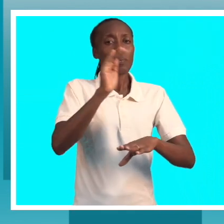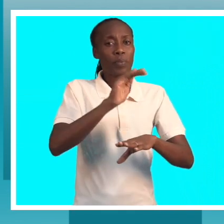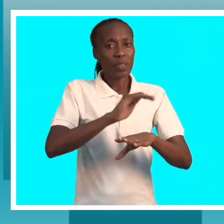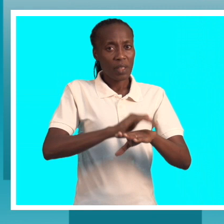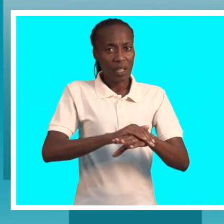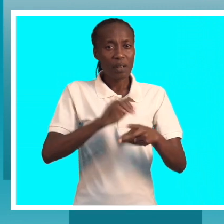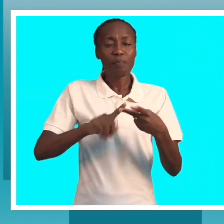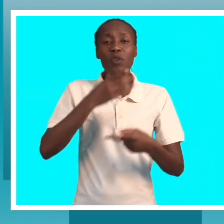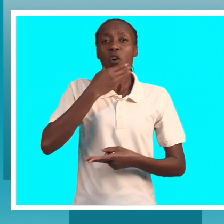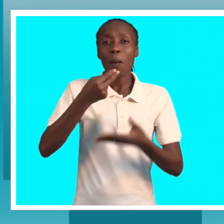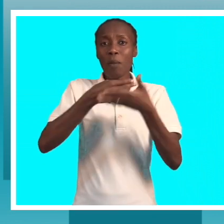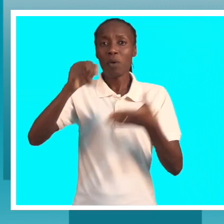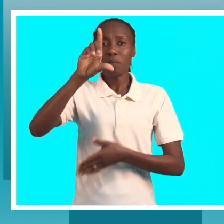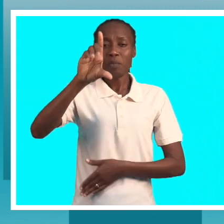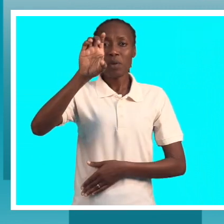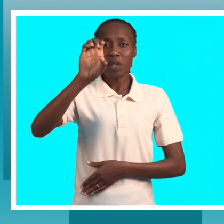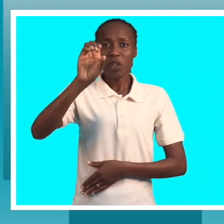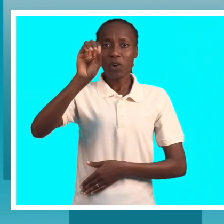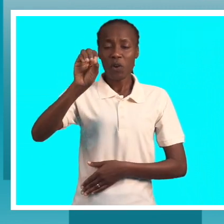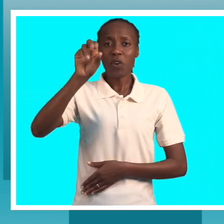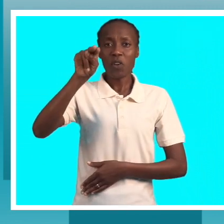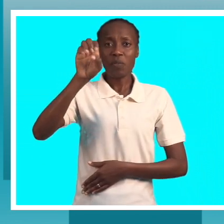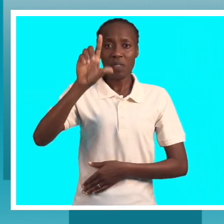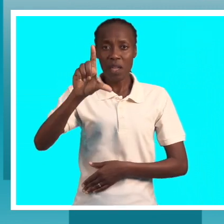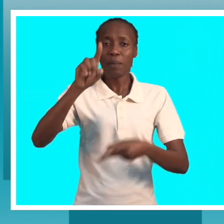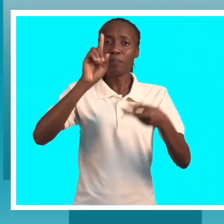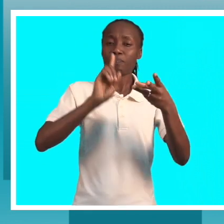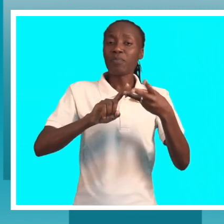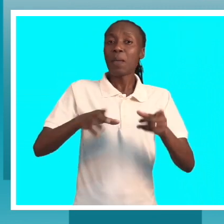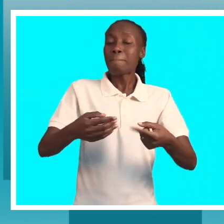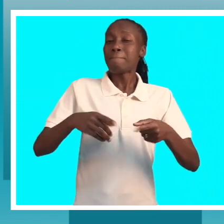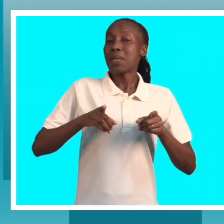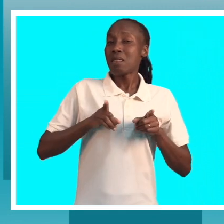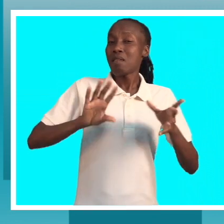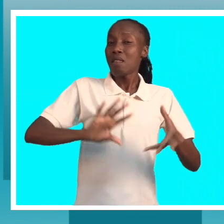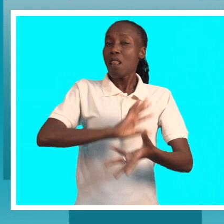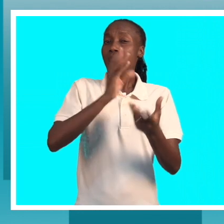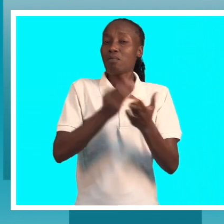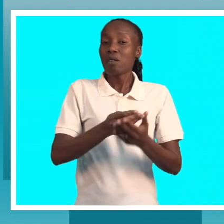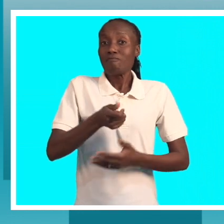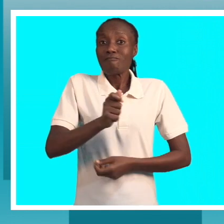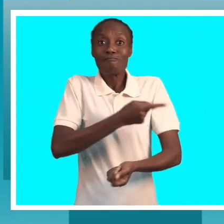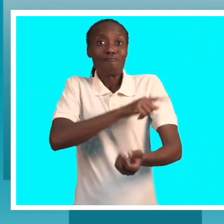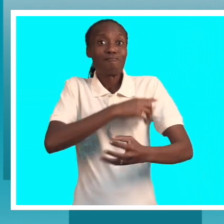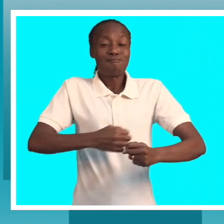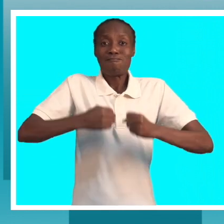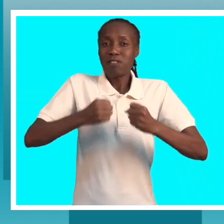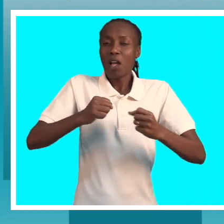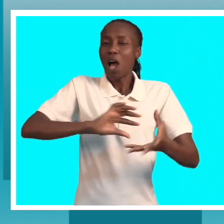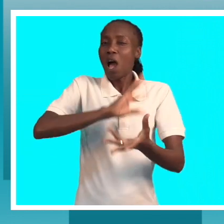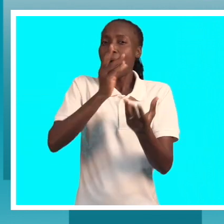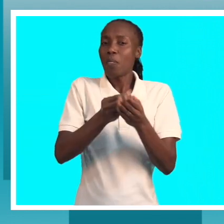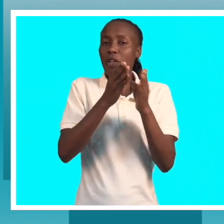à equipe técnica liderada pelo Leonel Manique, o Mabé, dar os parabéns às meninas todas pelo